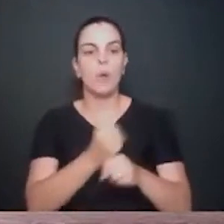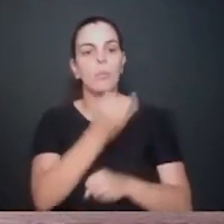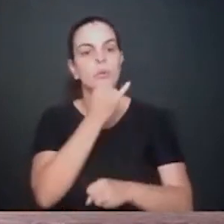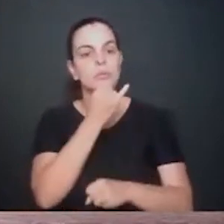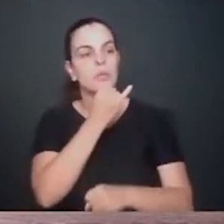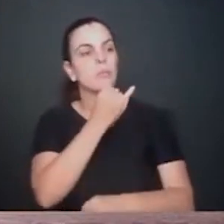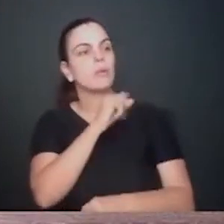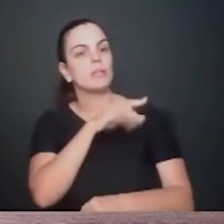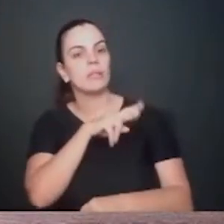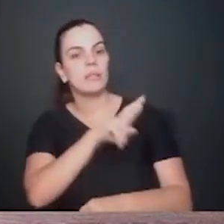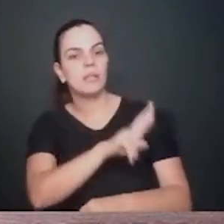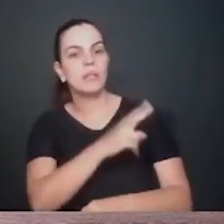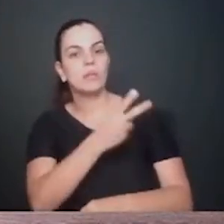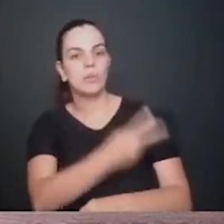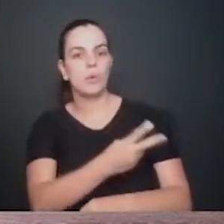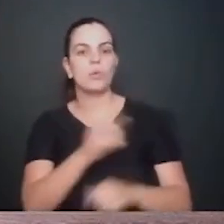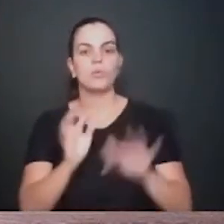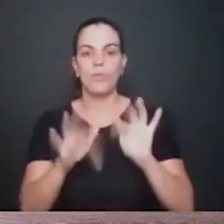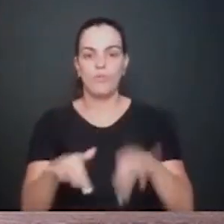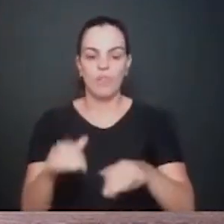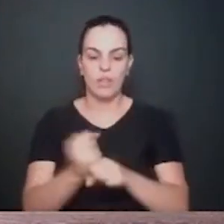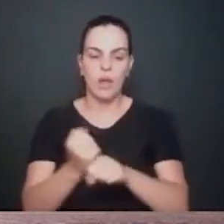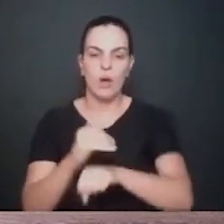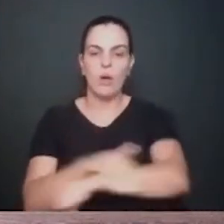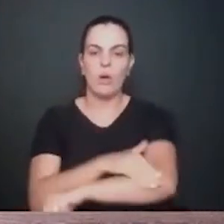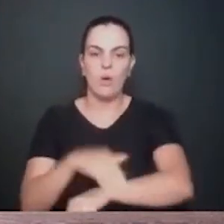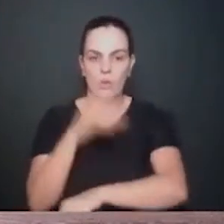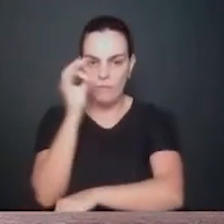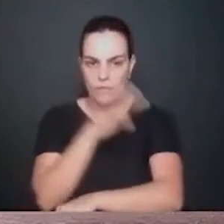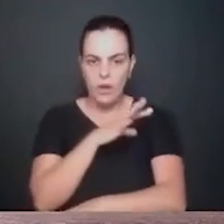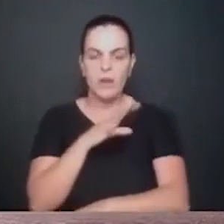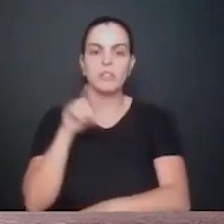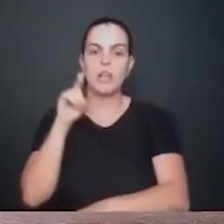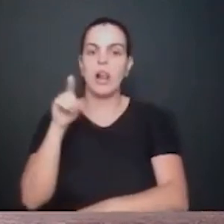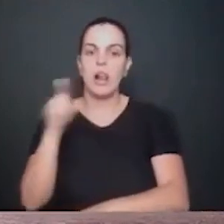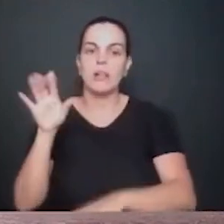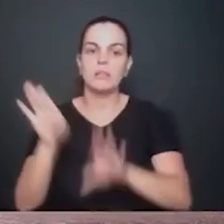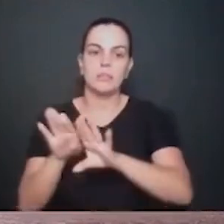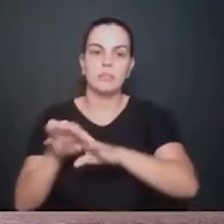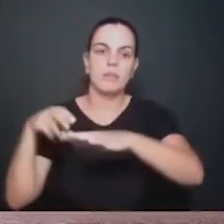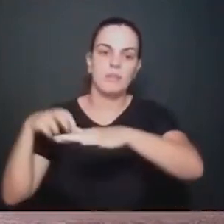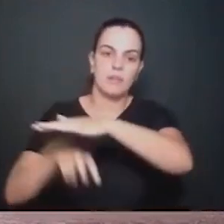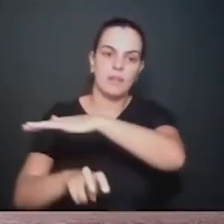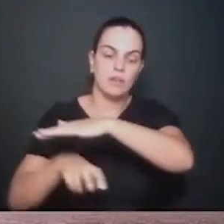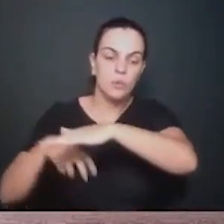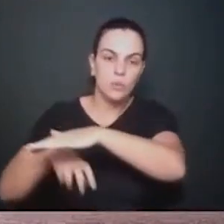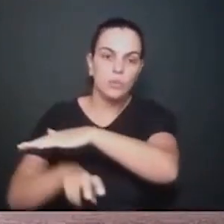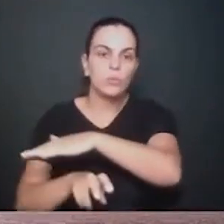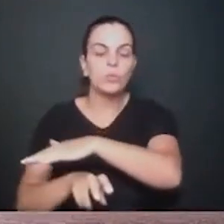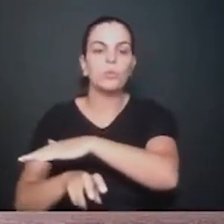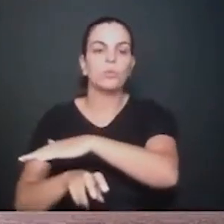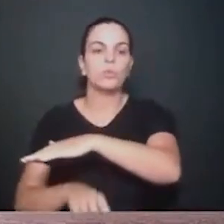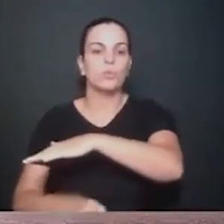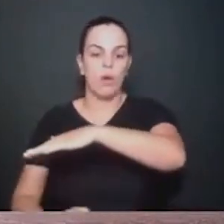da linha verde, a instalação do alargamento do viaduto na Vítor Ferreira do Amaral, cujas vigas pesam mais